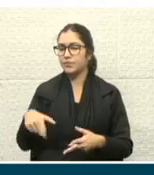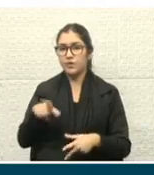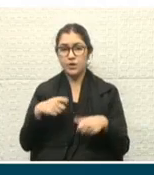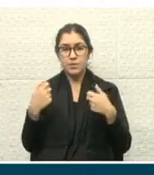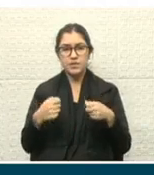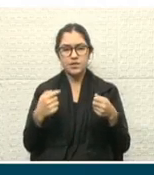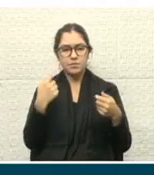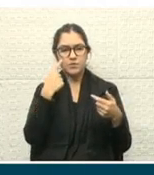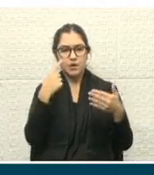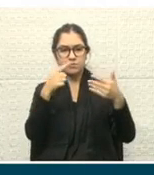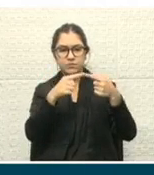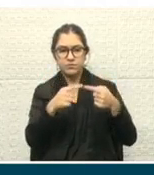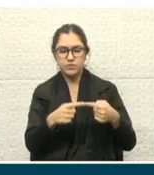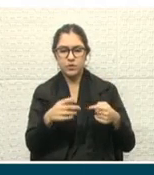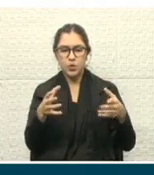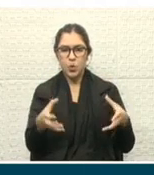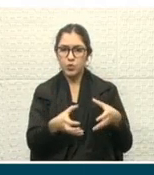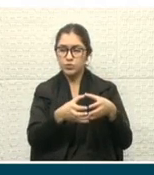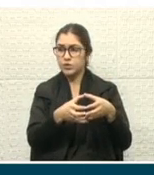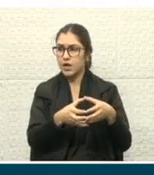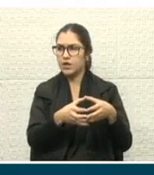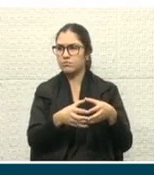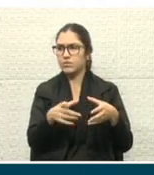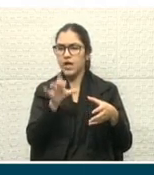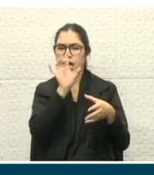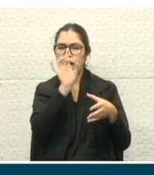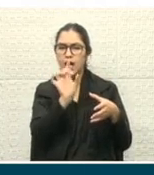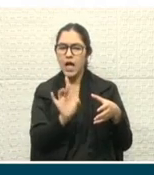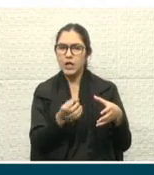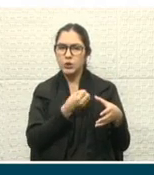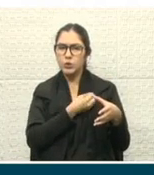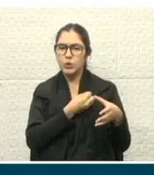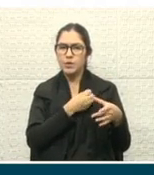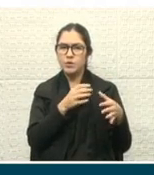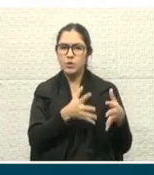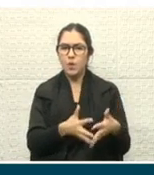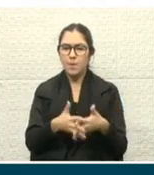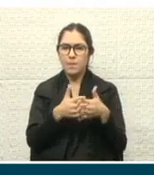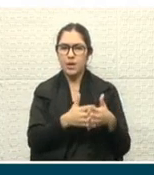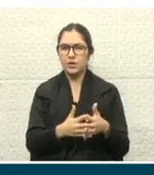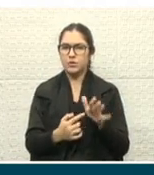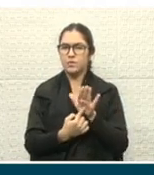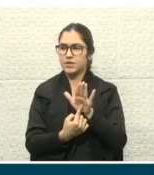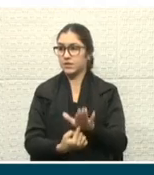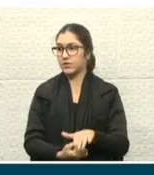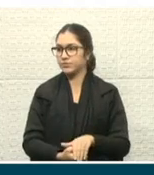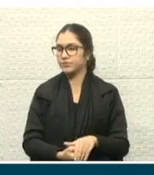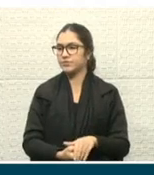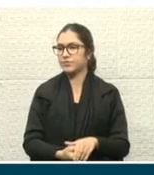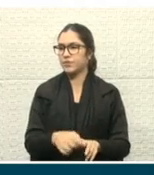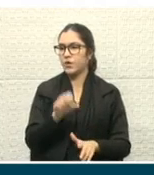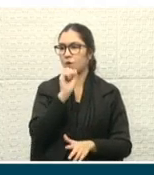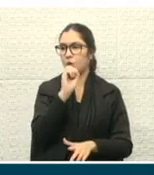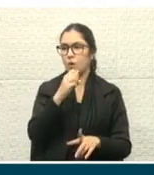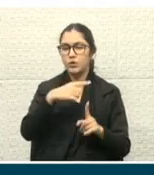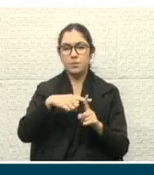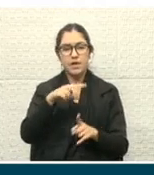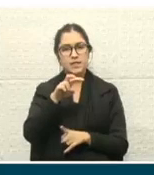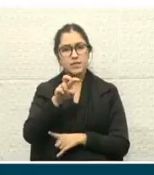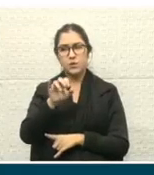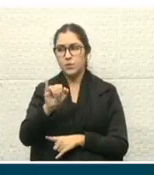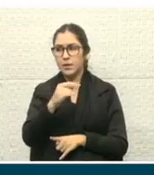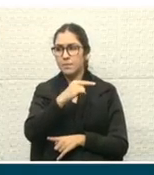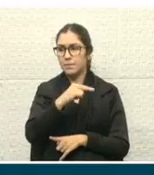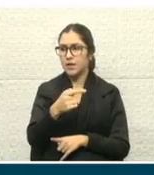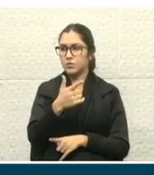precisamos determinar o conjugado para cada um dos números complexos apresentados. 8 mais 5i,